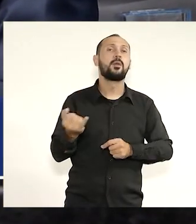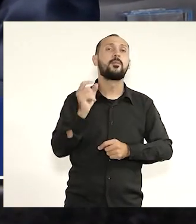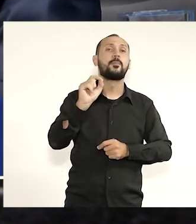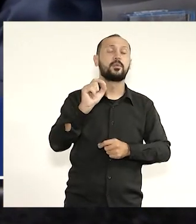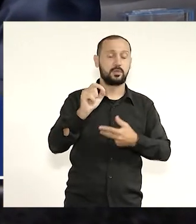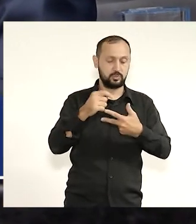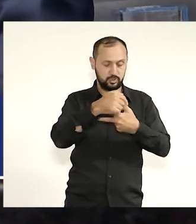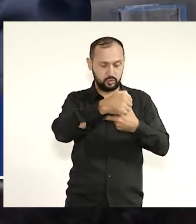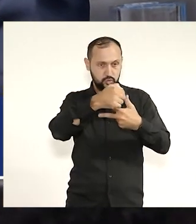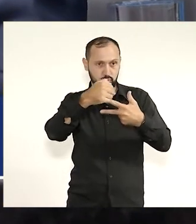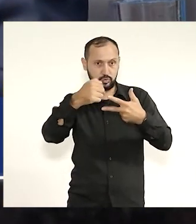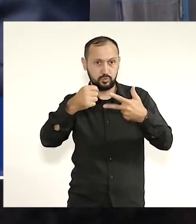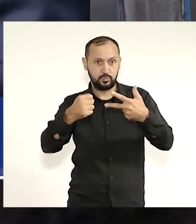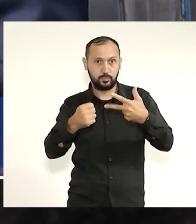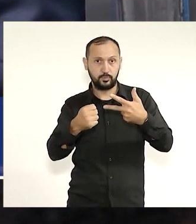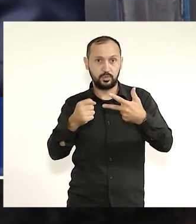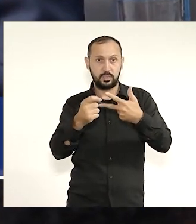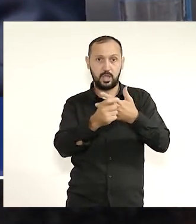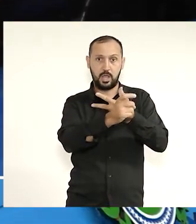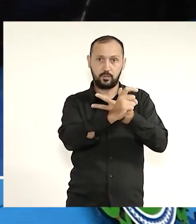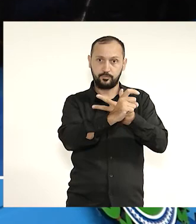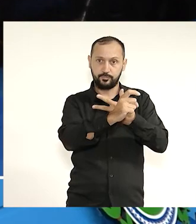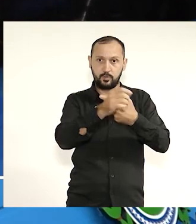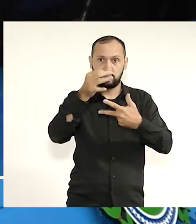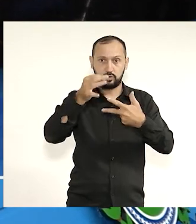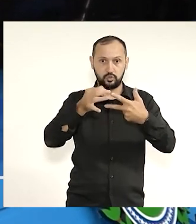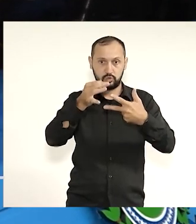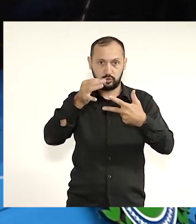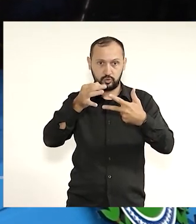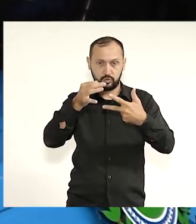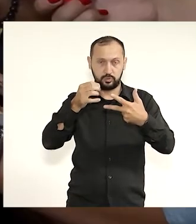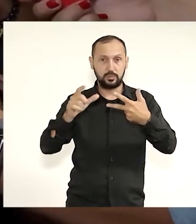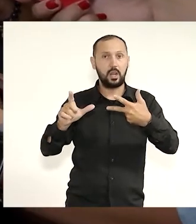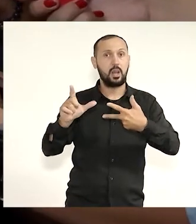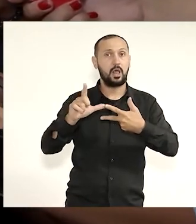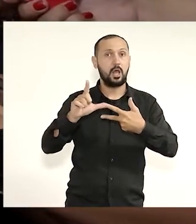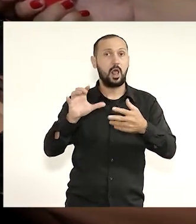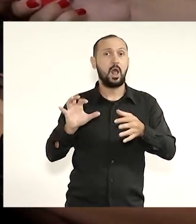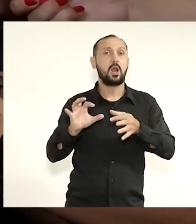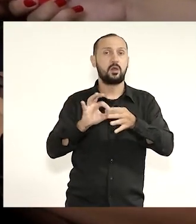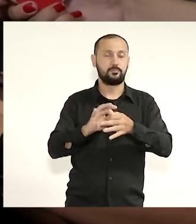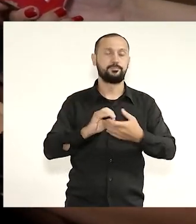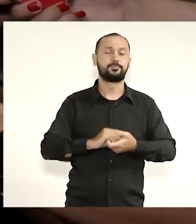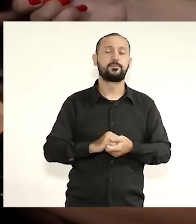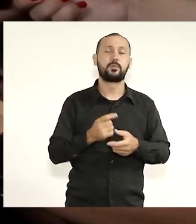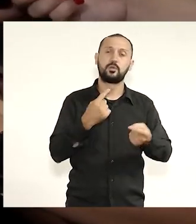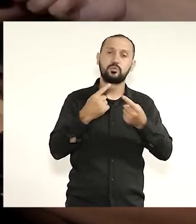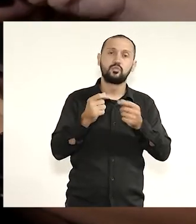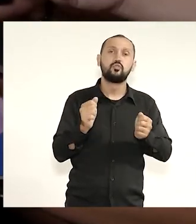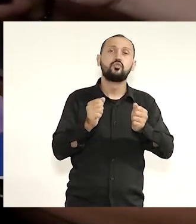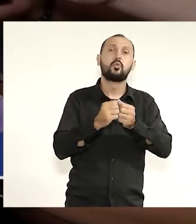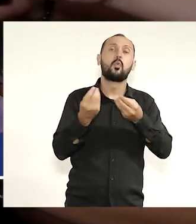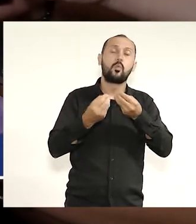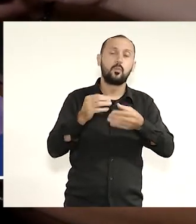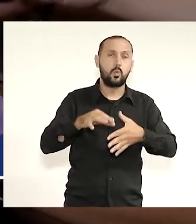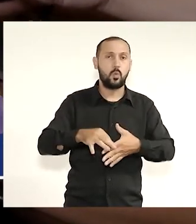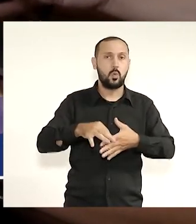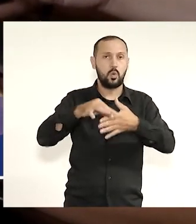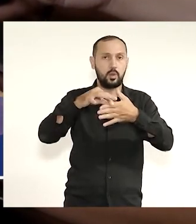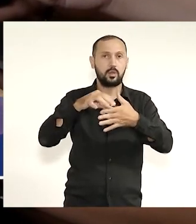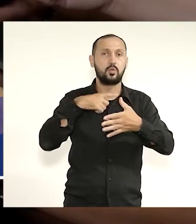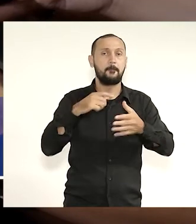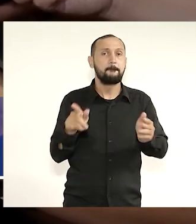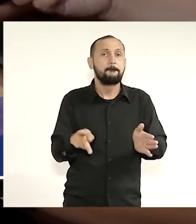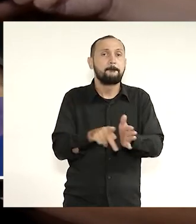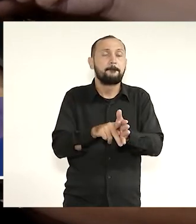a união dos poderes e o protagonismo da Assembleia. Nós vamos discutir sobre a formação das lideranças,